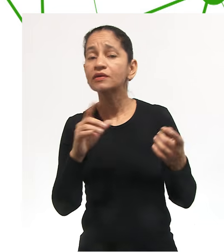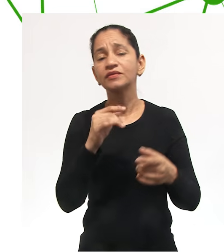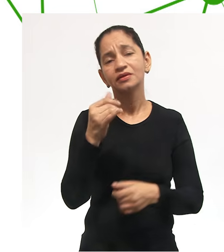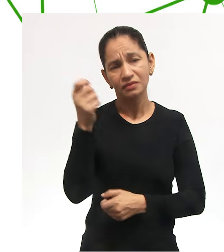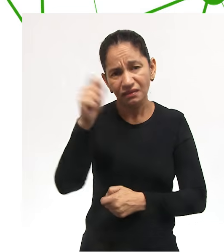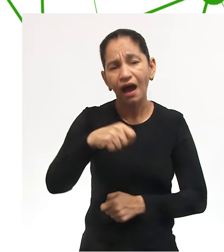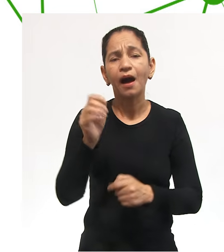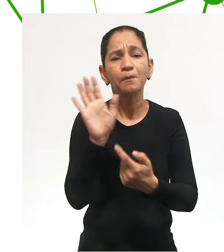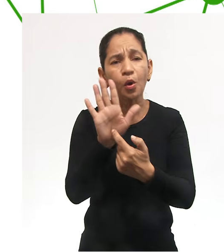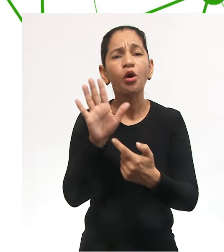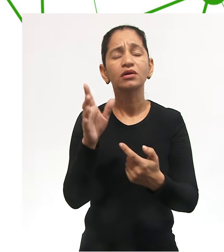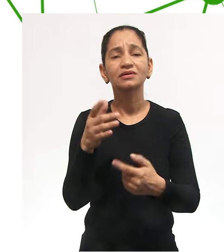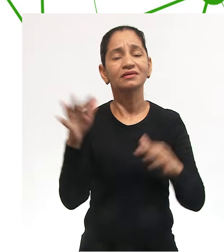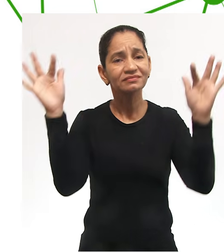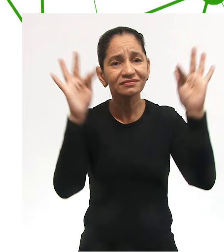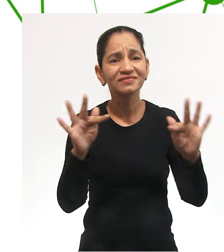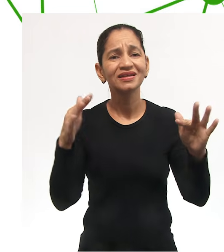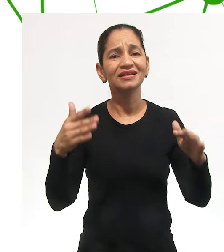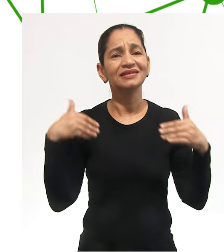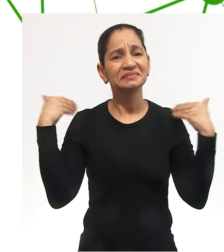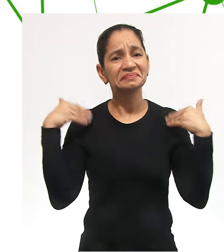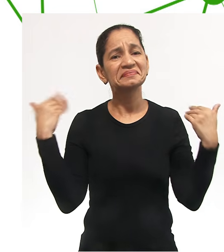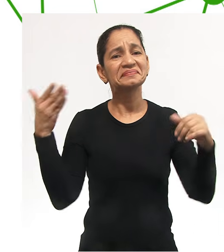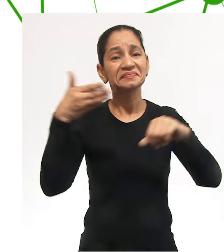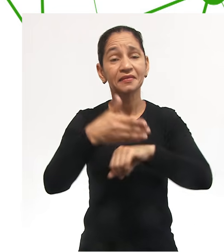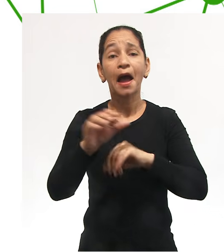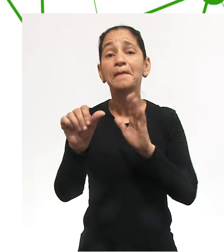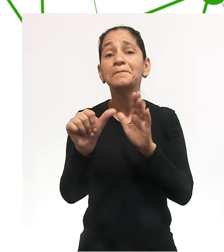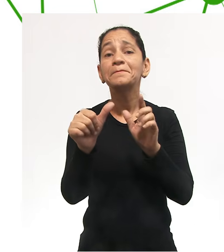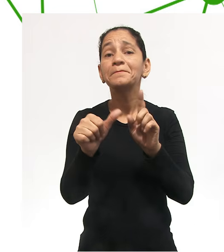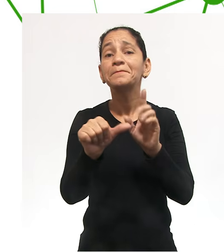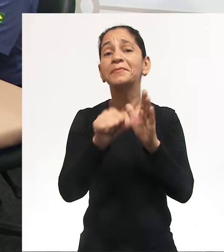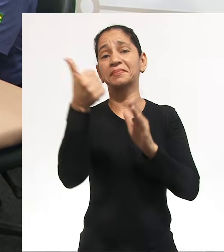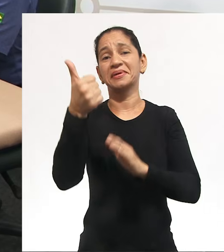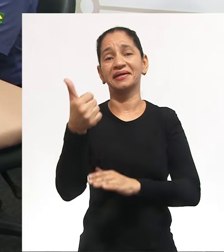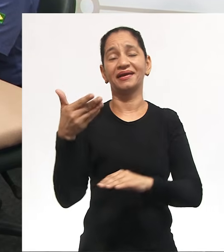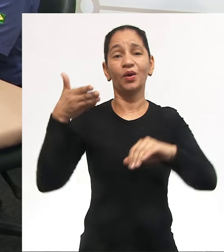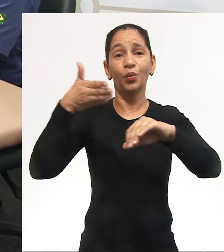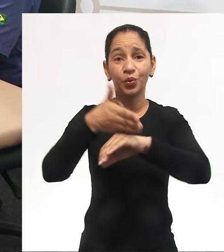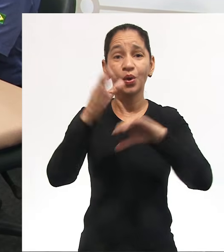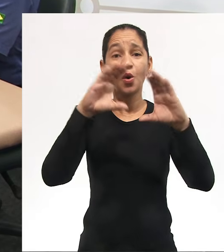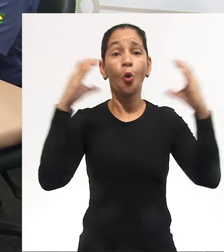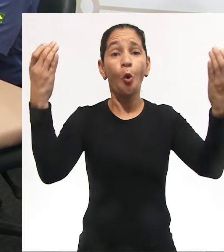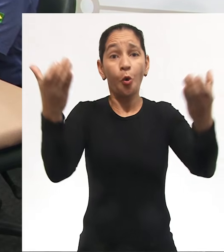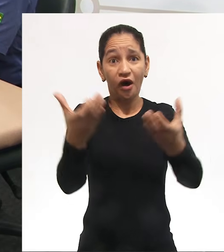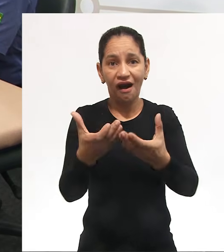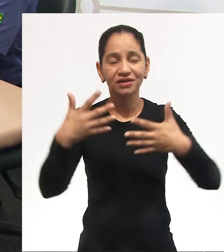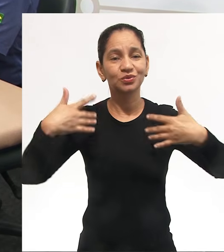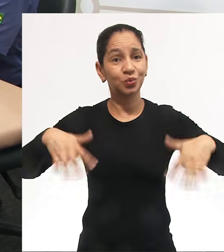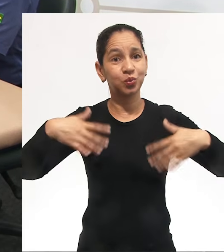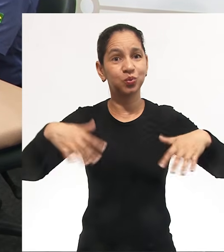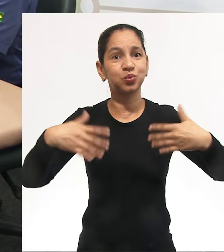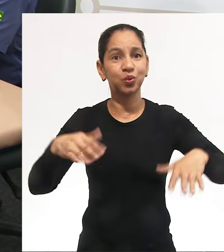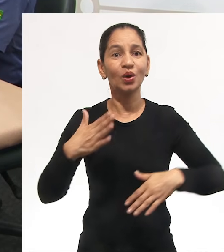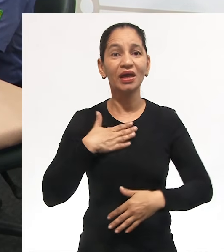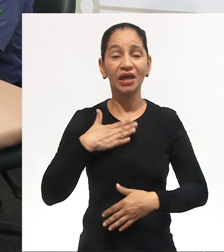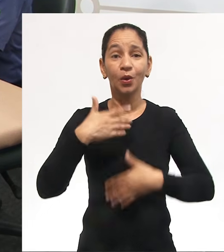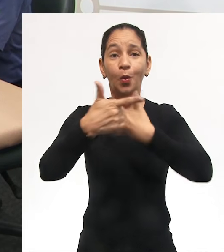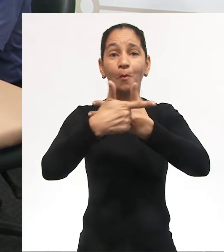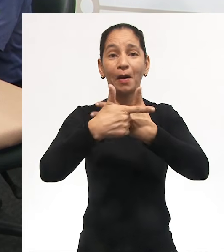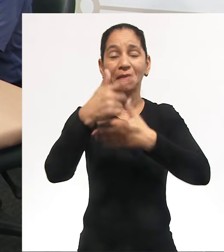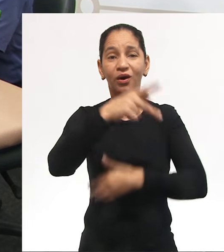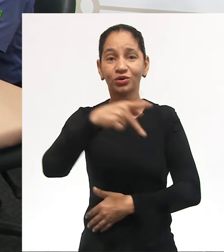do congresso e dizer que eu estou bem feliz em participar também. É a primeira vez que eu participo de um evento dessa forma,